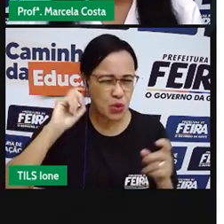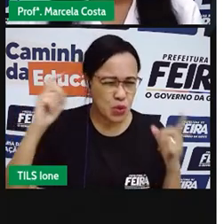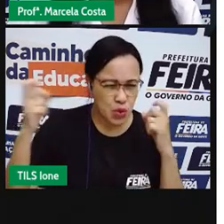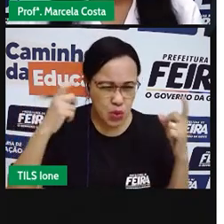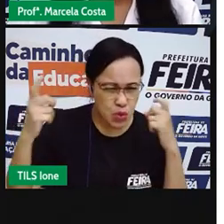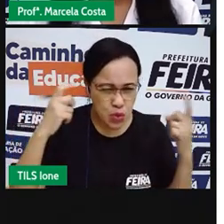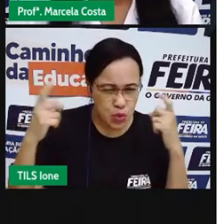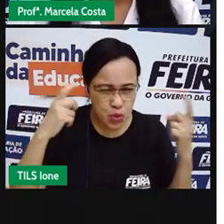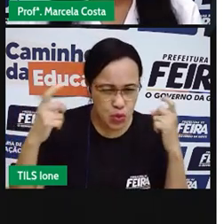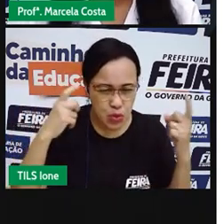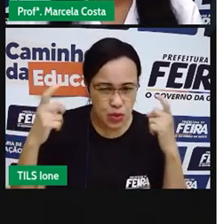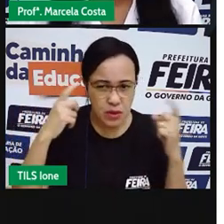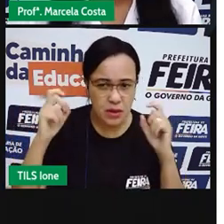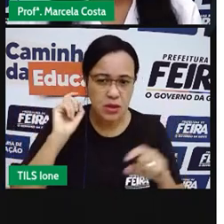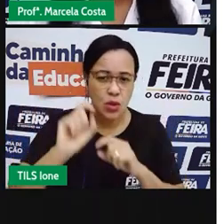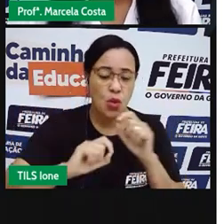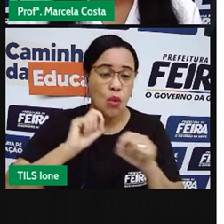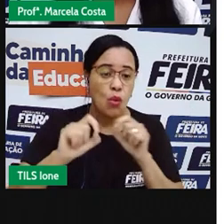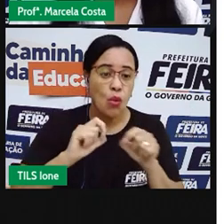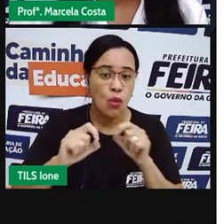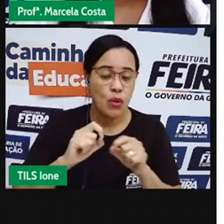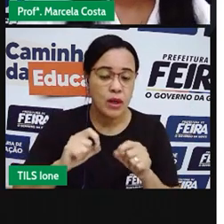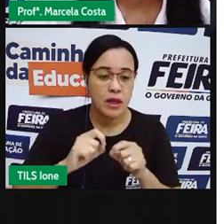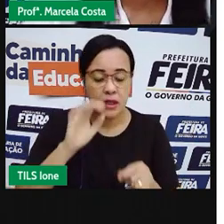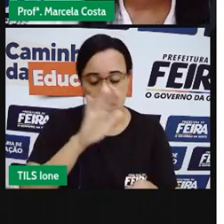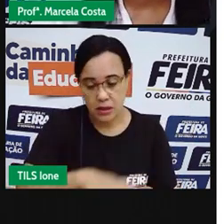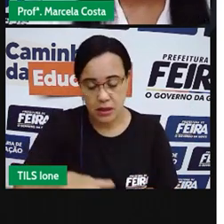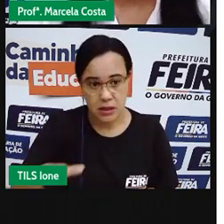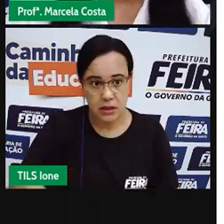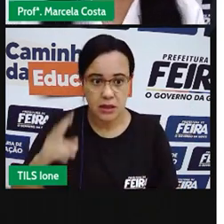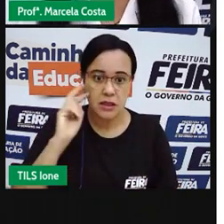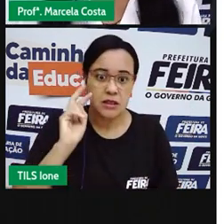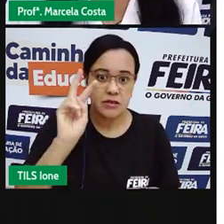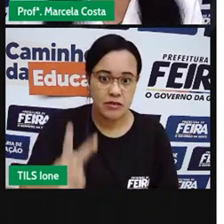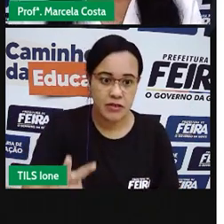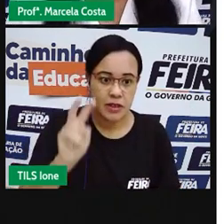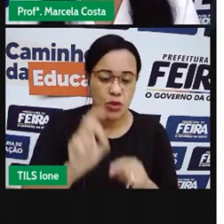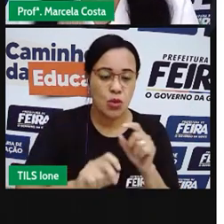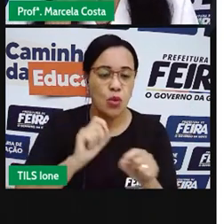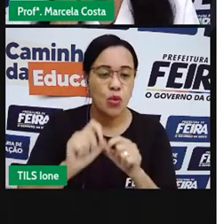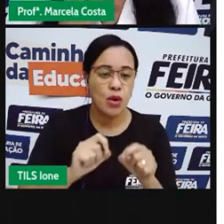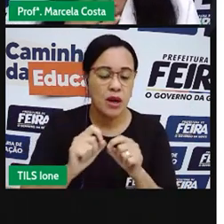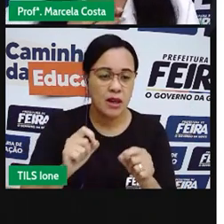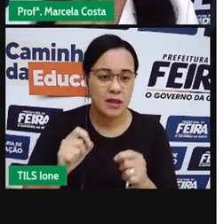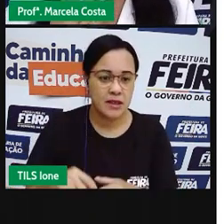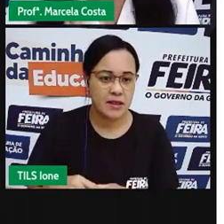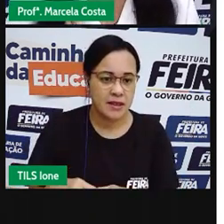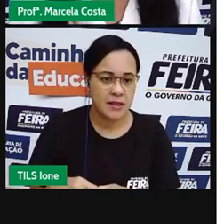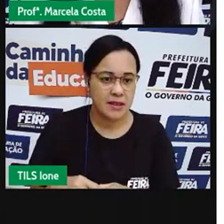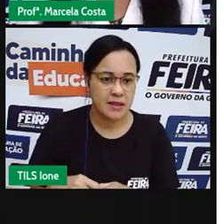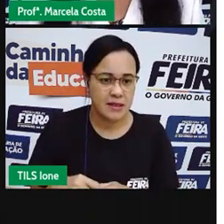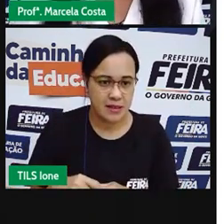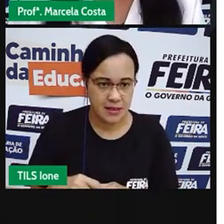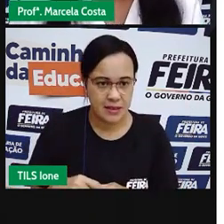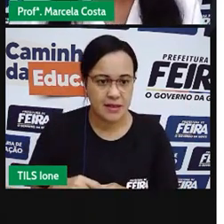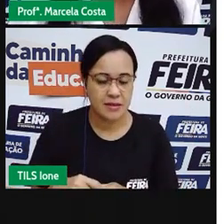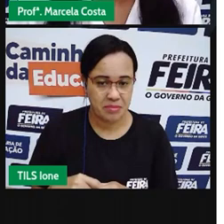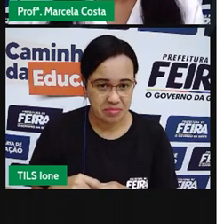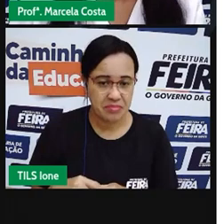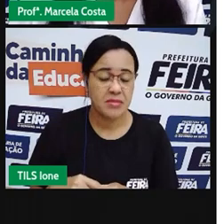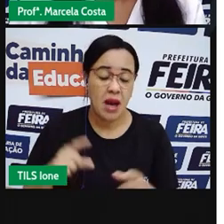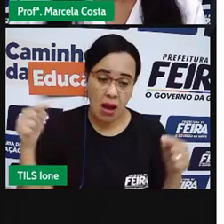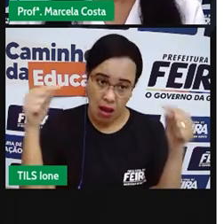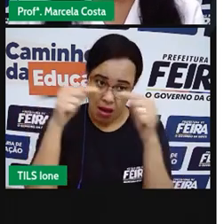Criançada, quando a gente observa de cima, a gente vê ali um caso de poluição